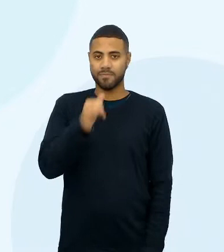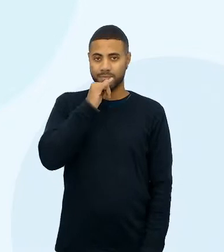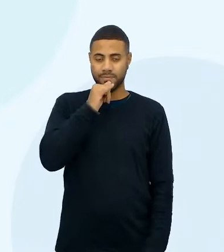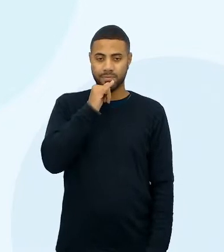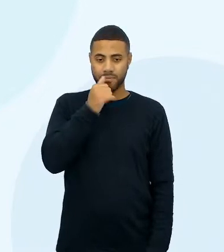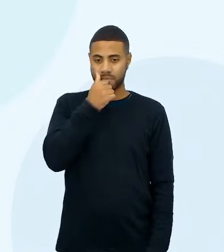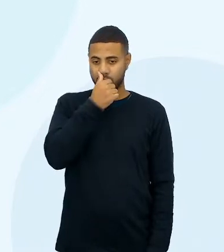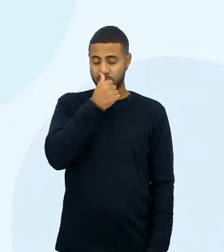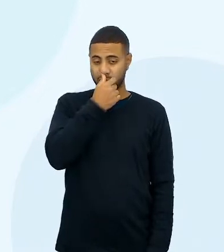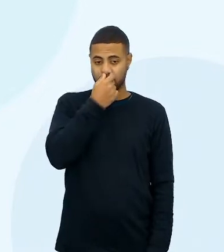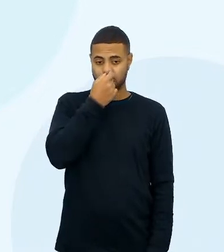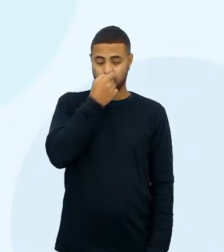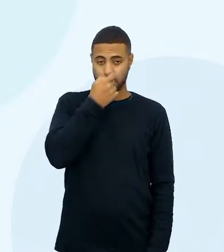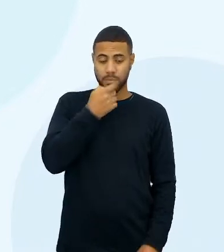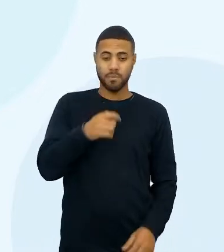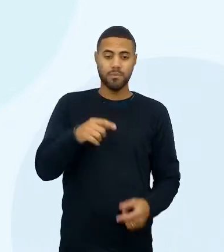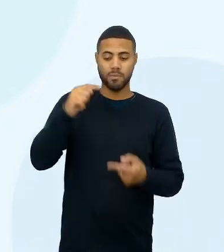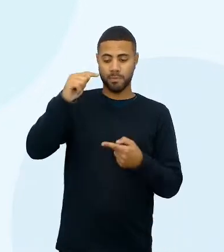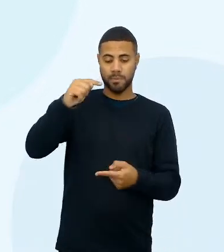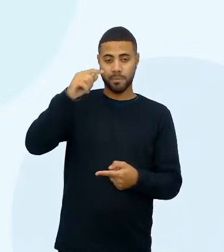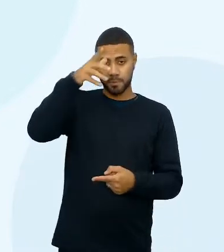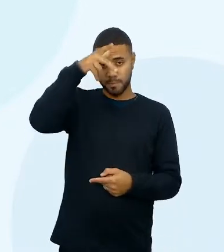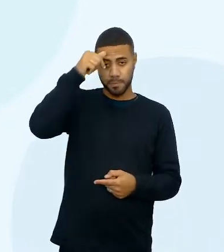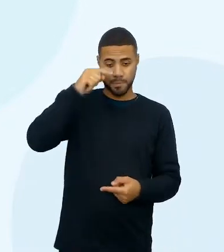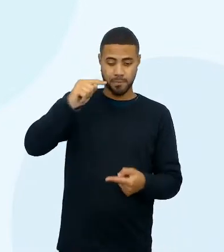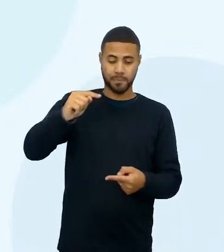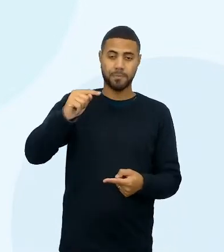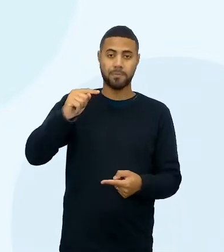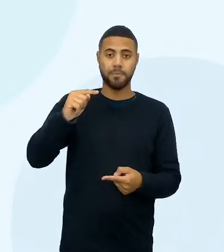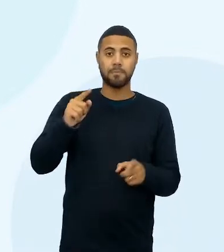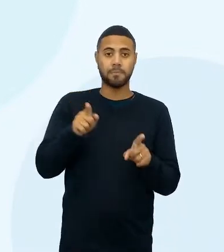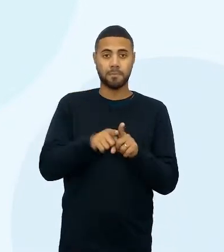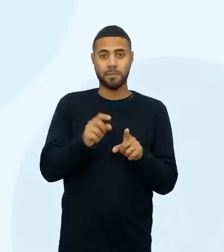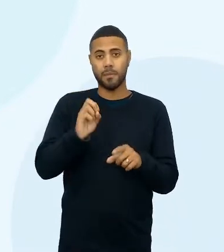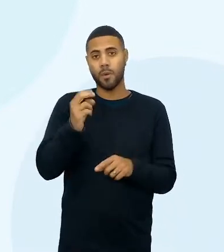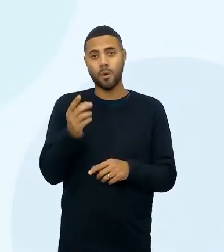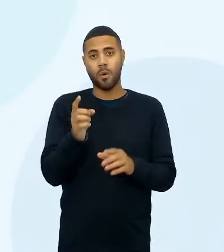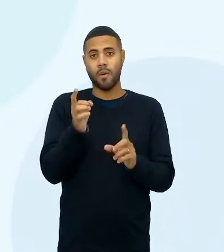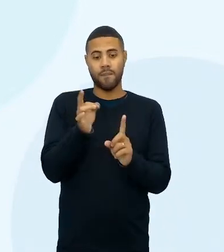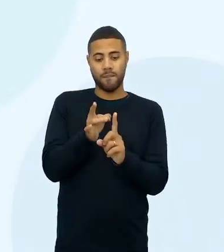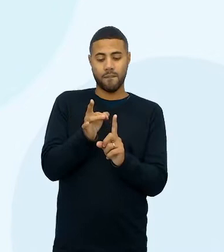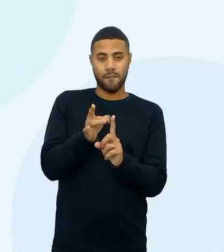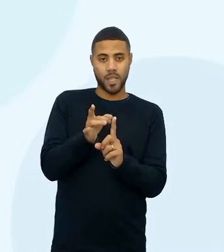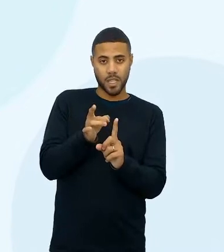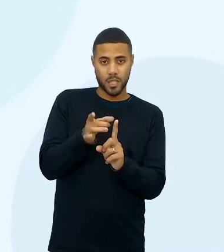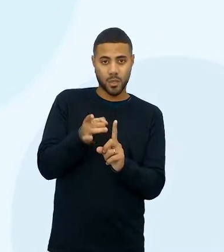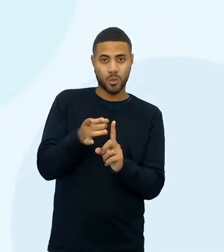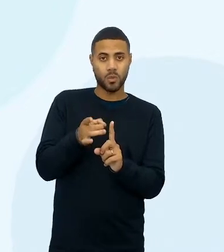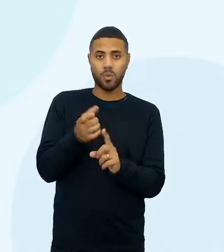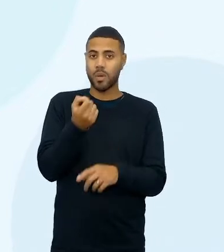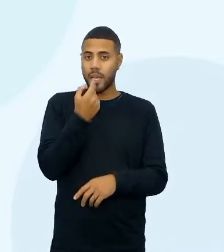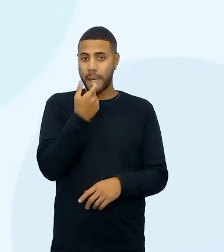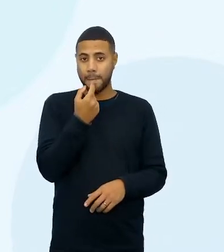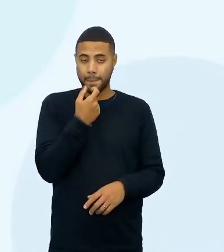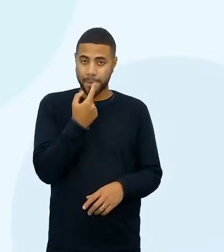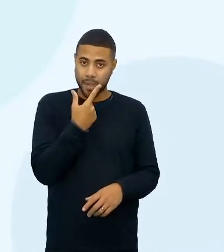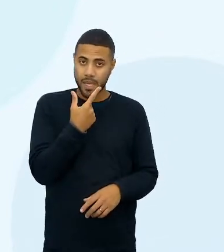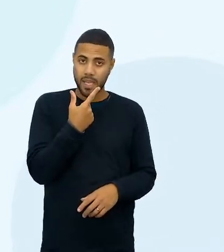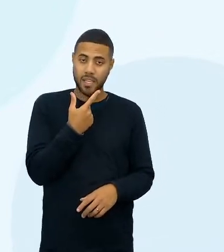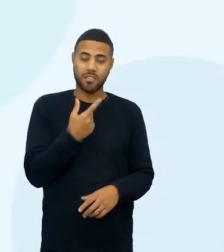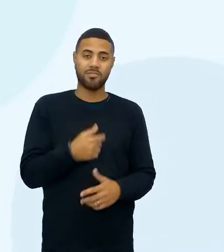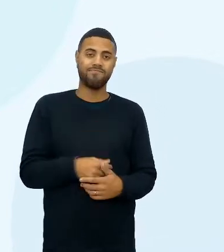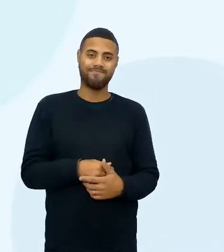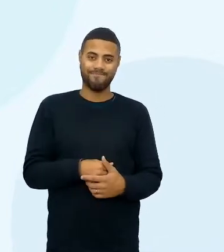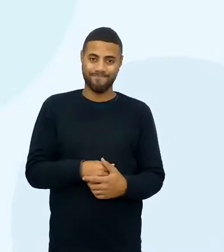ali, as nossas garrafinhas de plástico ou garrafas de vidro, medicamentos, Então,